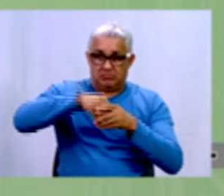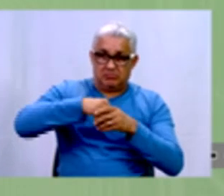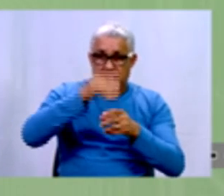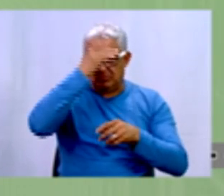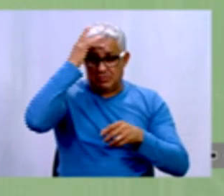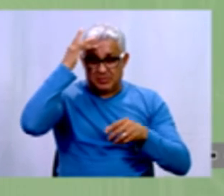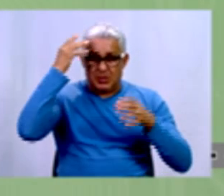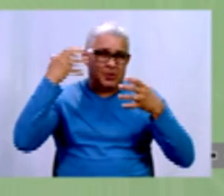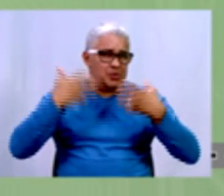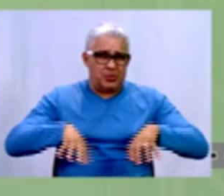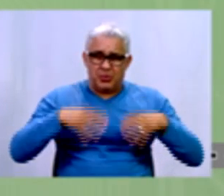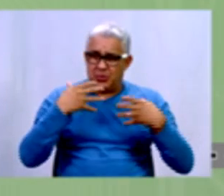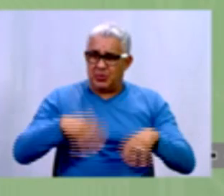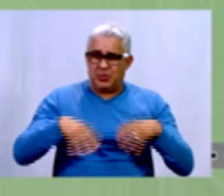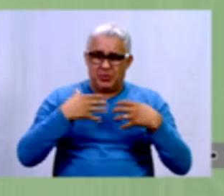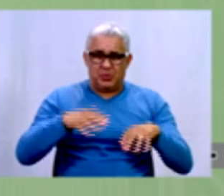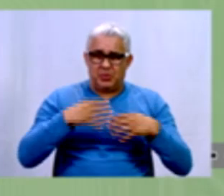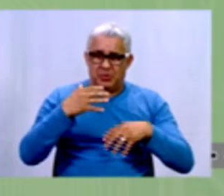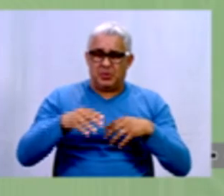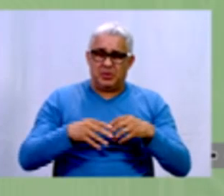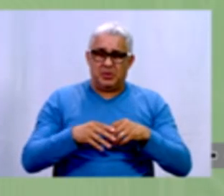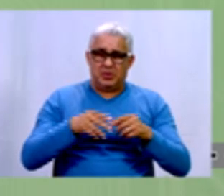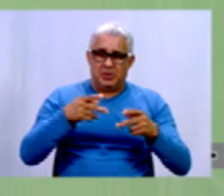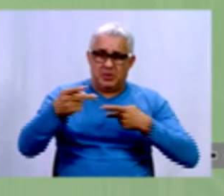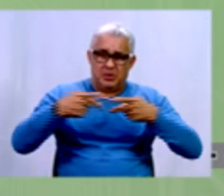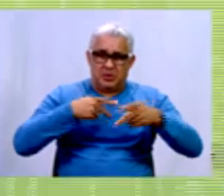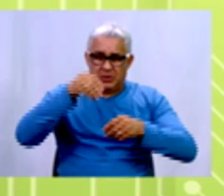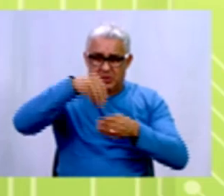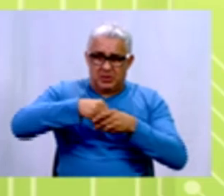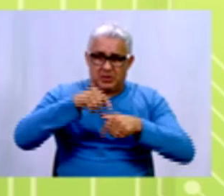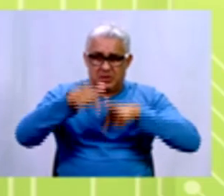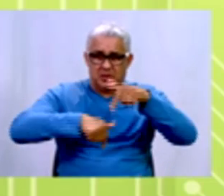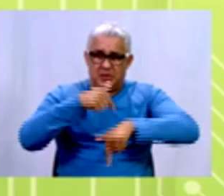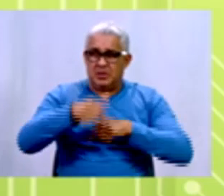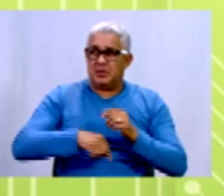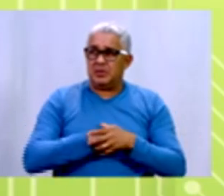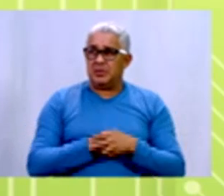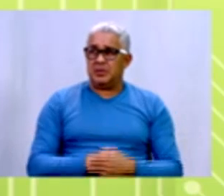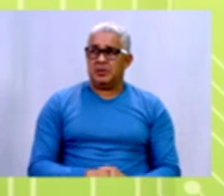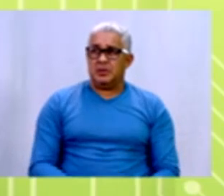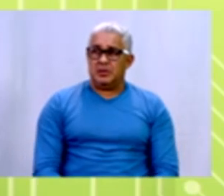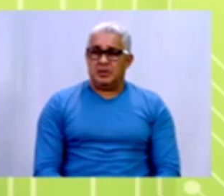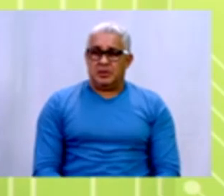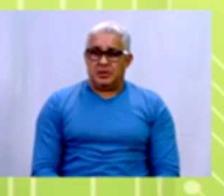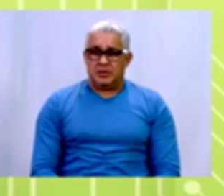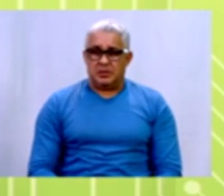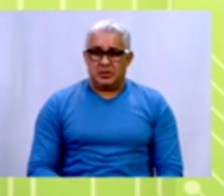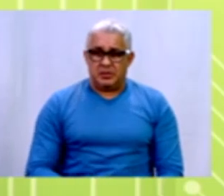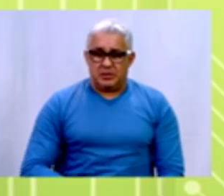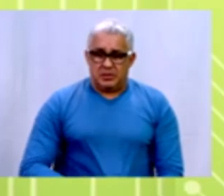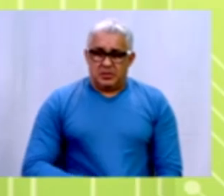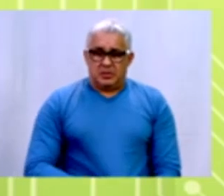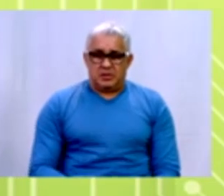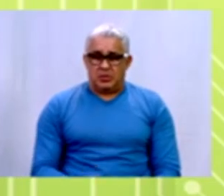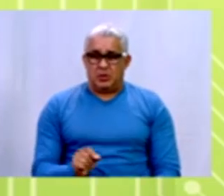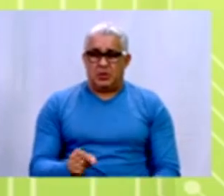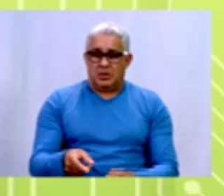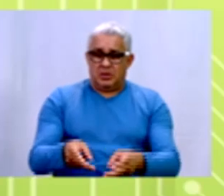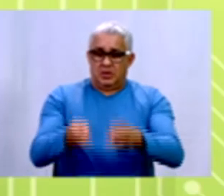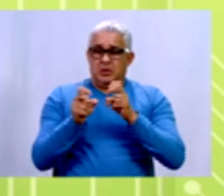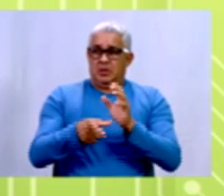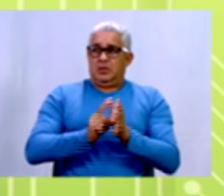pessoas demais trabalhando em um projeto. Então, uma das coisas que se identificou